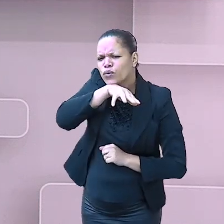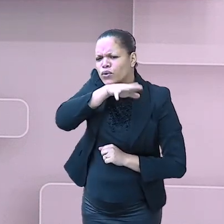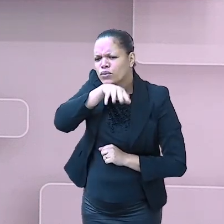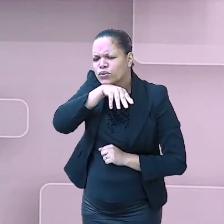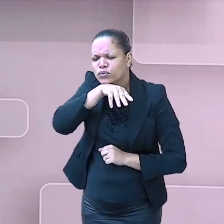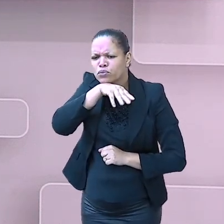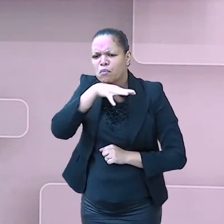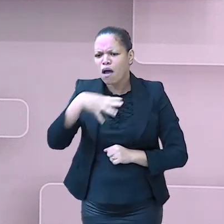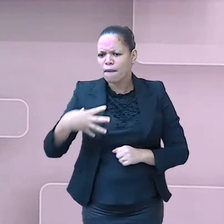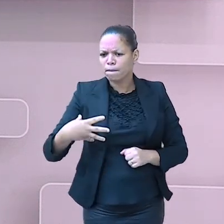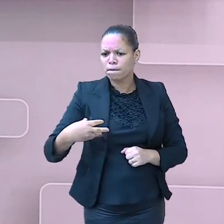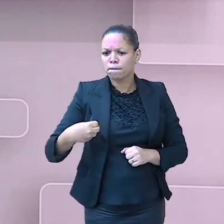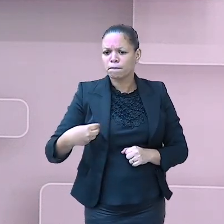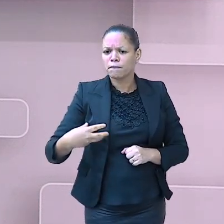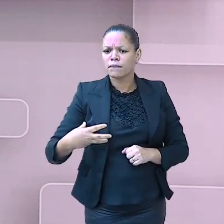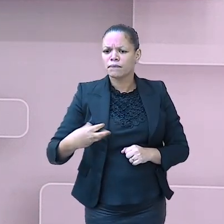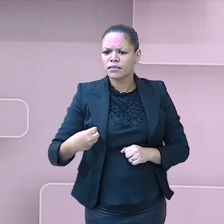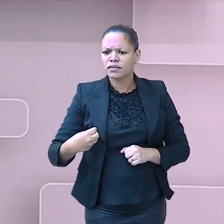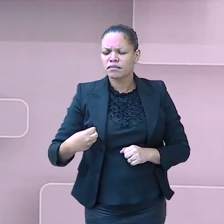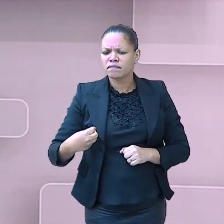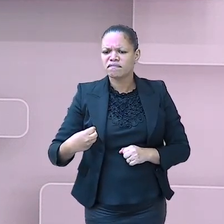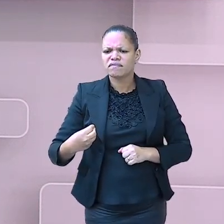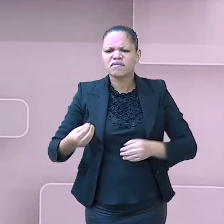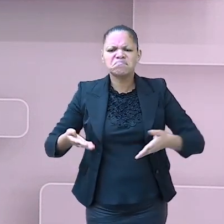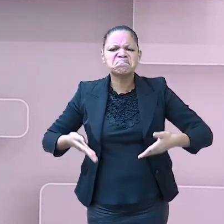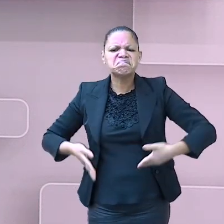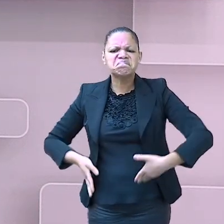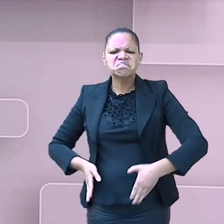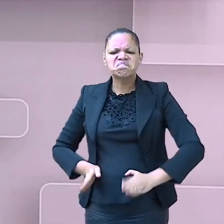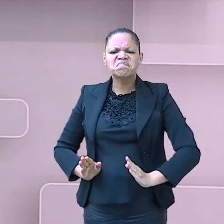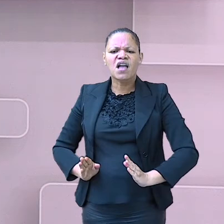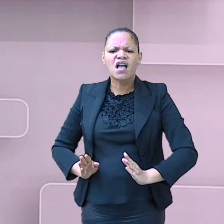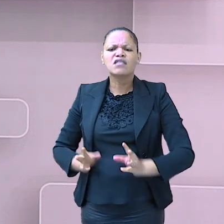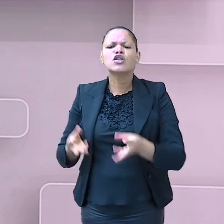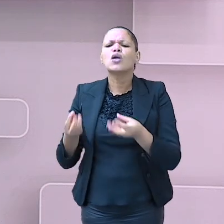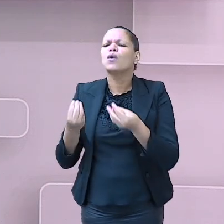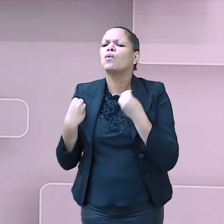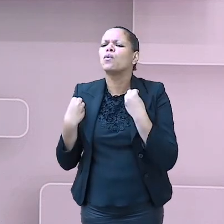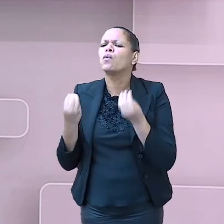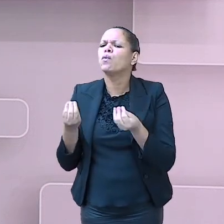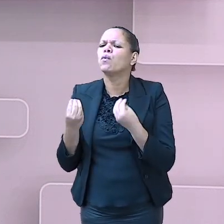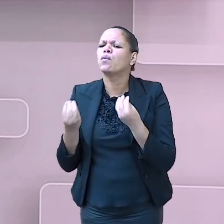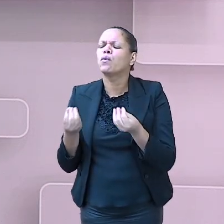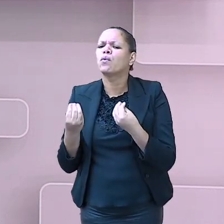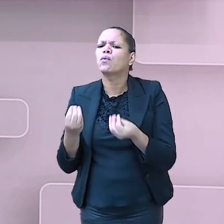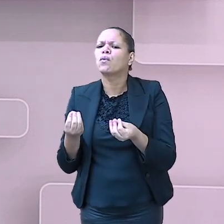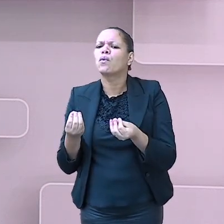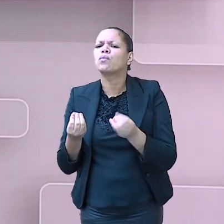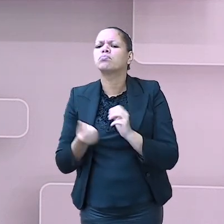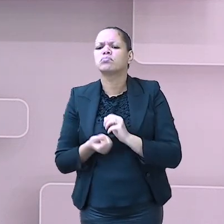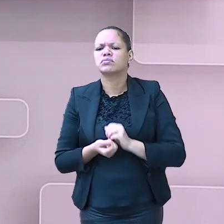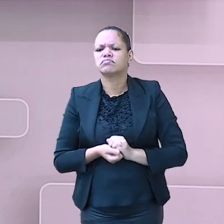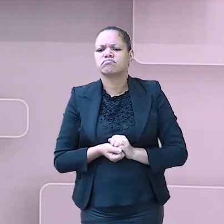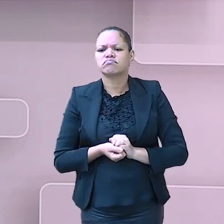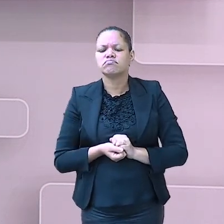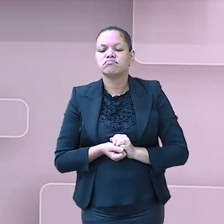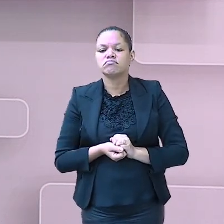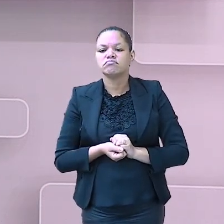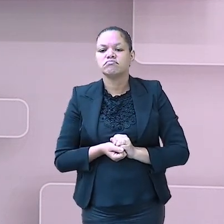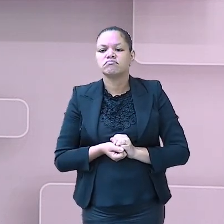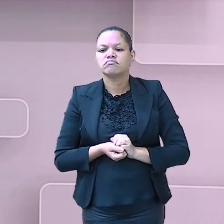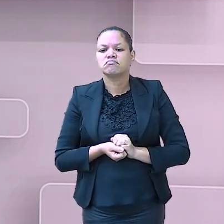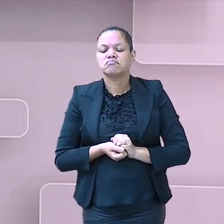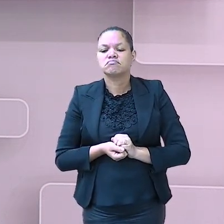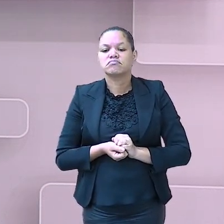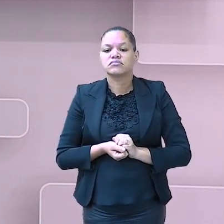vivíparos, eles nascem dentro de placentas e também tem a estrutura das mamas que alimenta ali, a